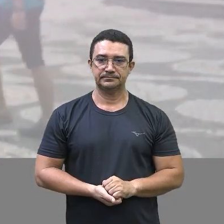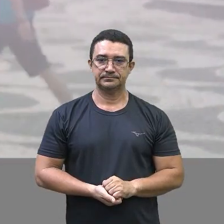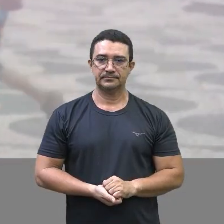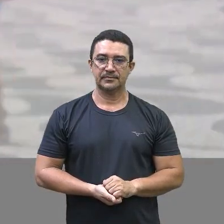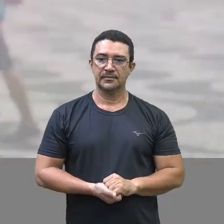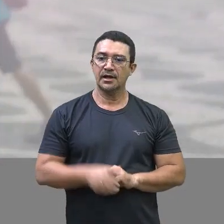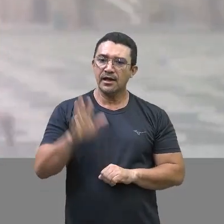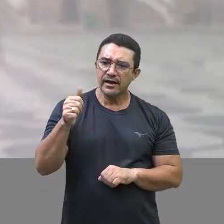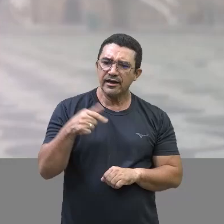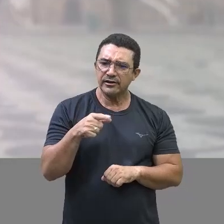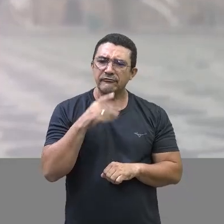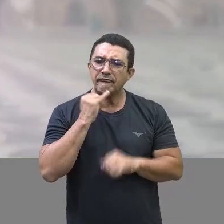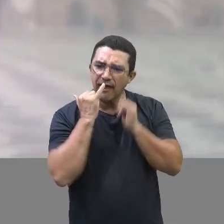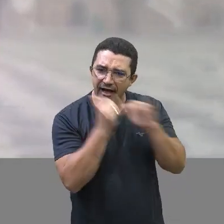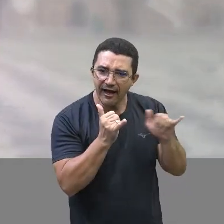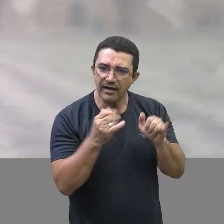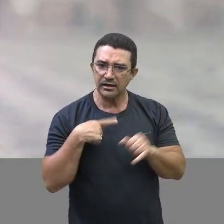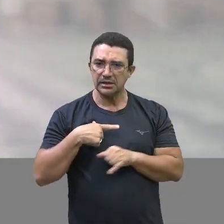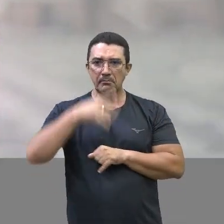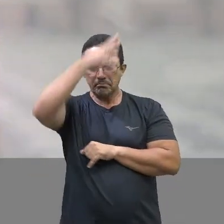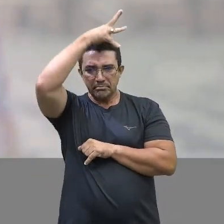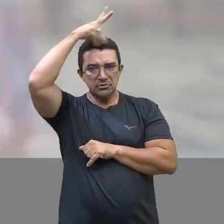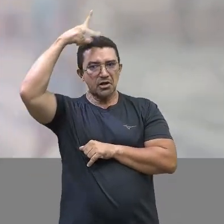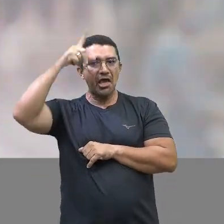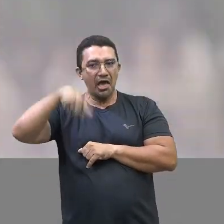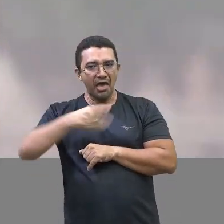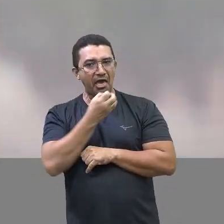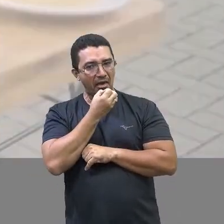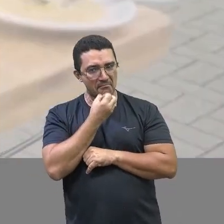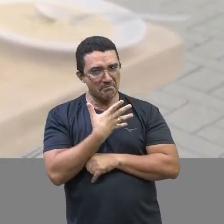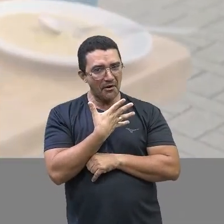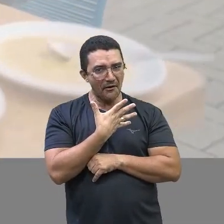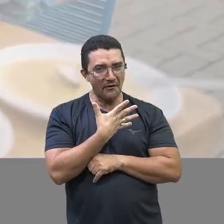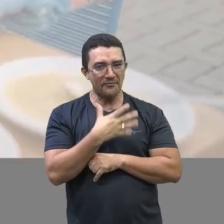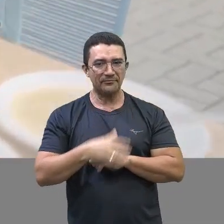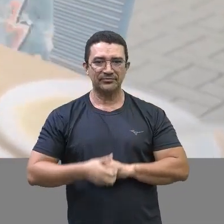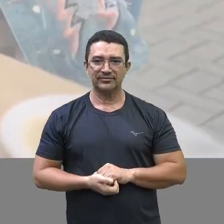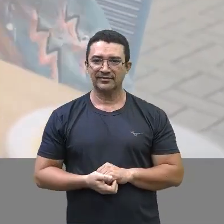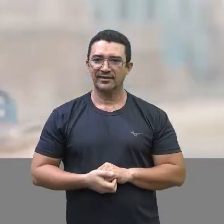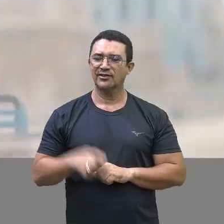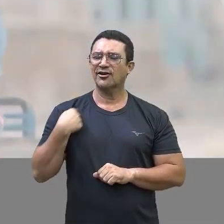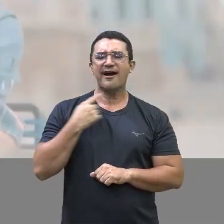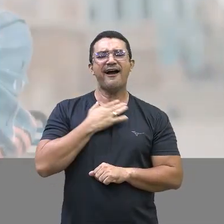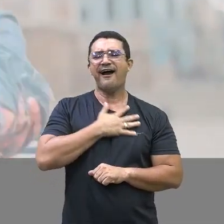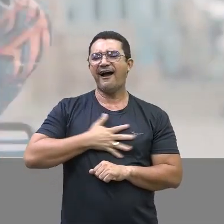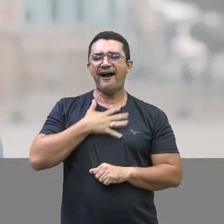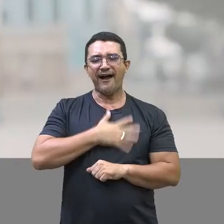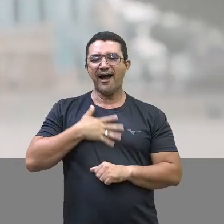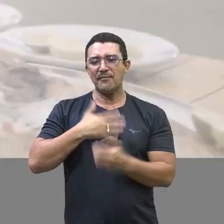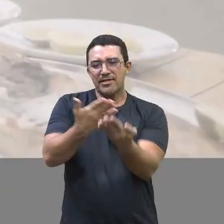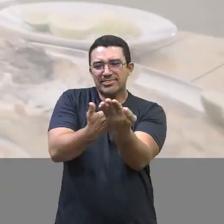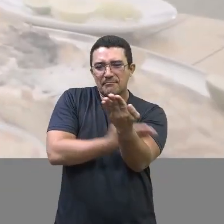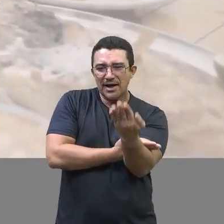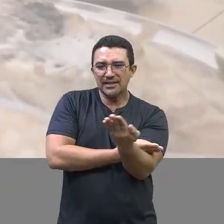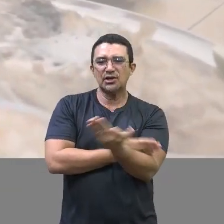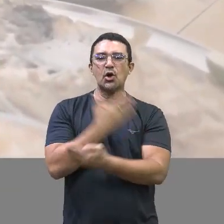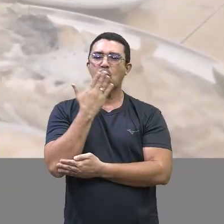Ei, mano, deixa eu te falar. Ser amazonense é bom demais, não tem? A gente ama comer aquele tambaqui